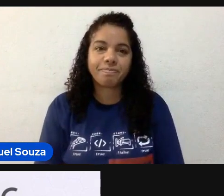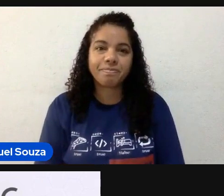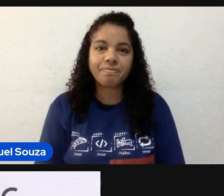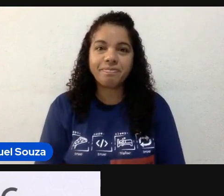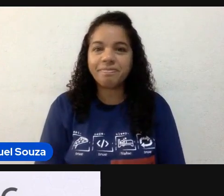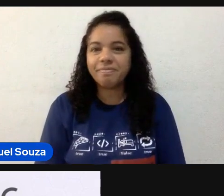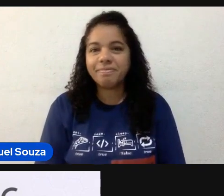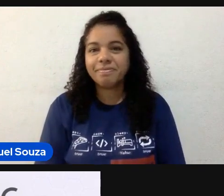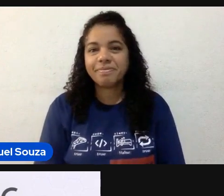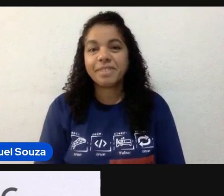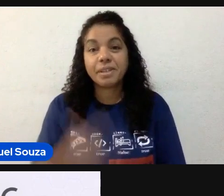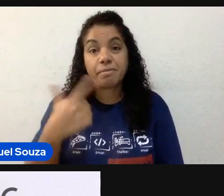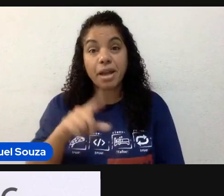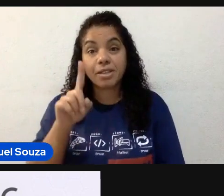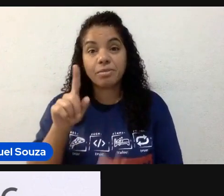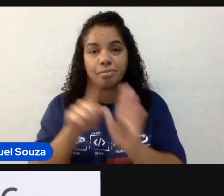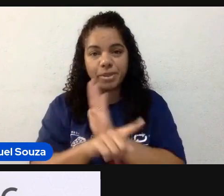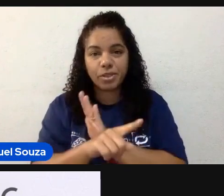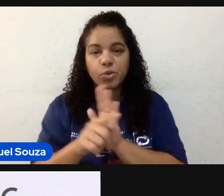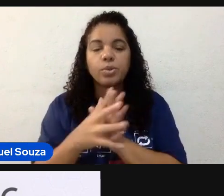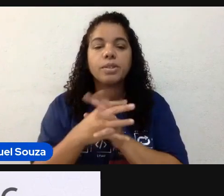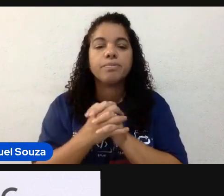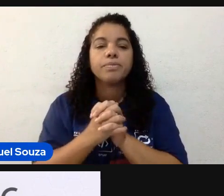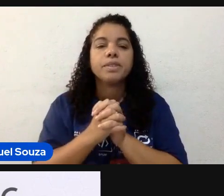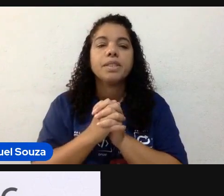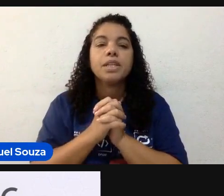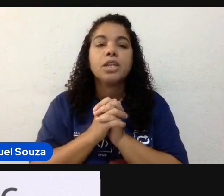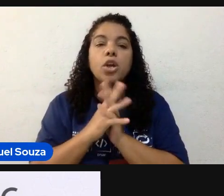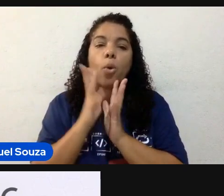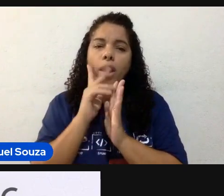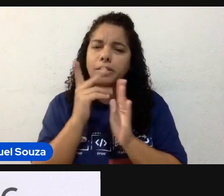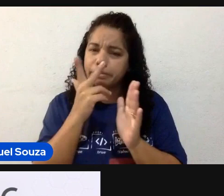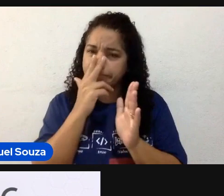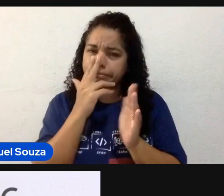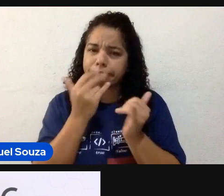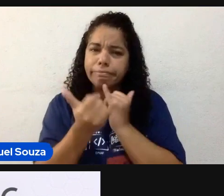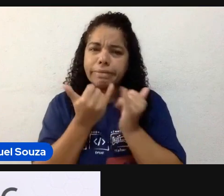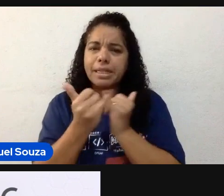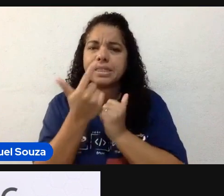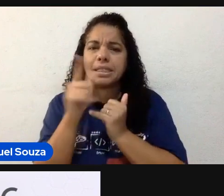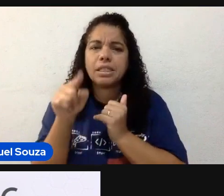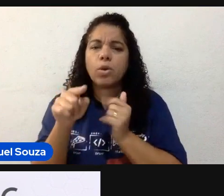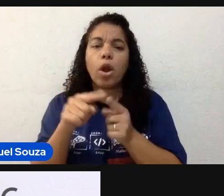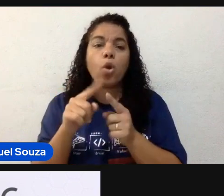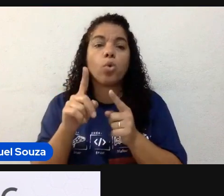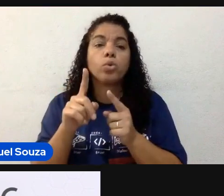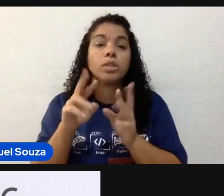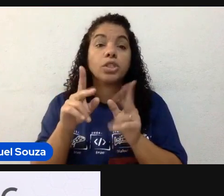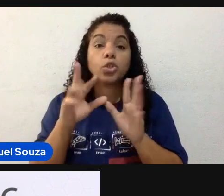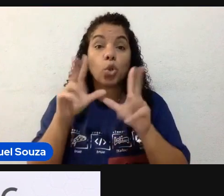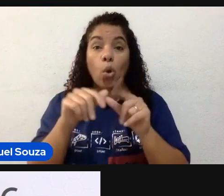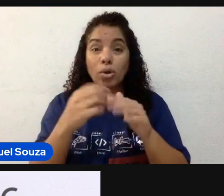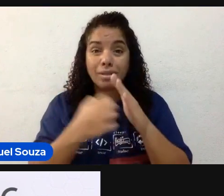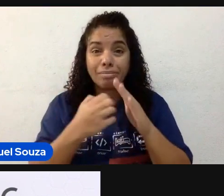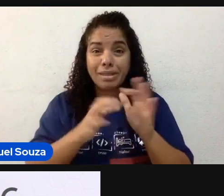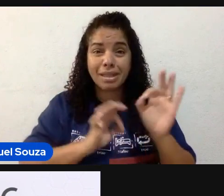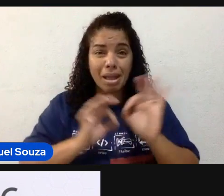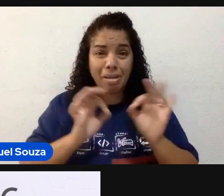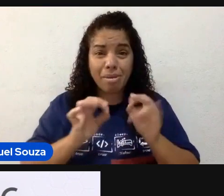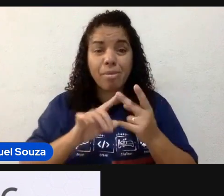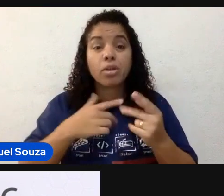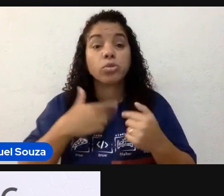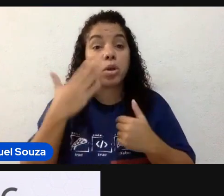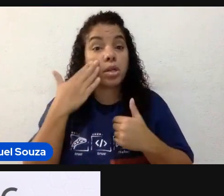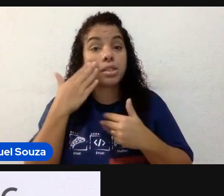Tenho mais uma pergunta aqui. Ó. Eu acho que é mais ou menos parecido com essa outra, falando que nem toda empresa está preparada ou até mesmo sabe lidar